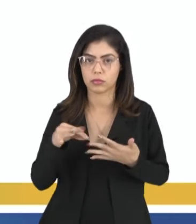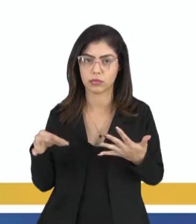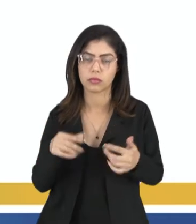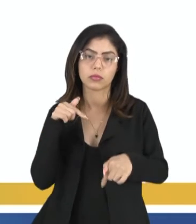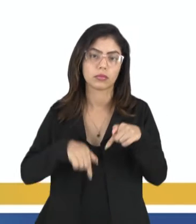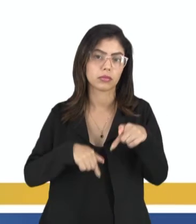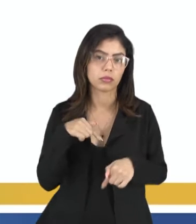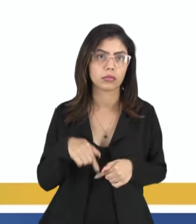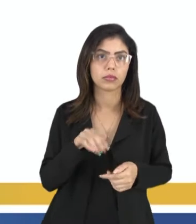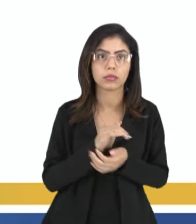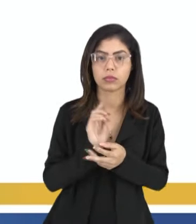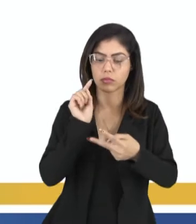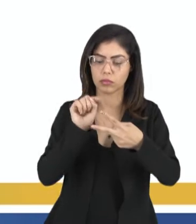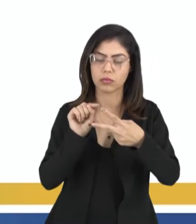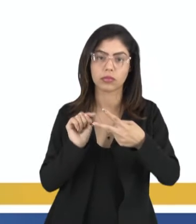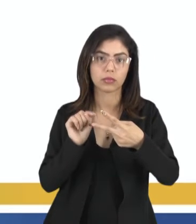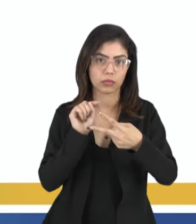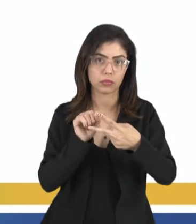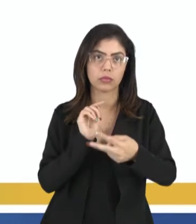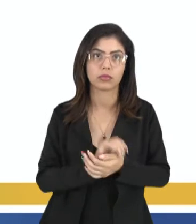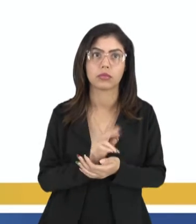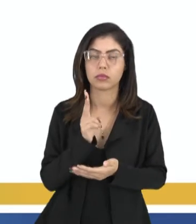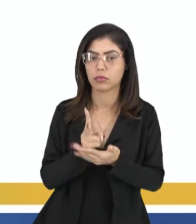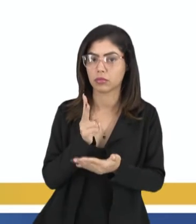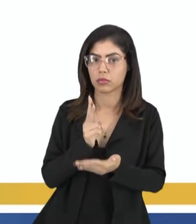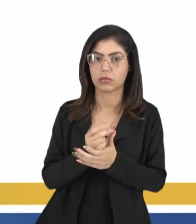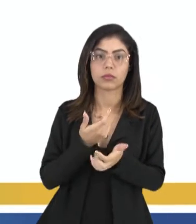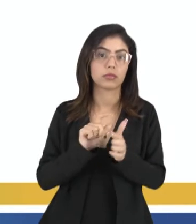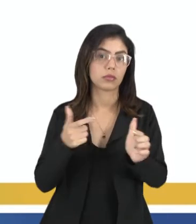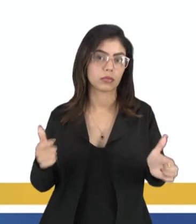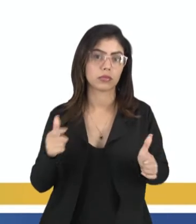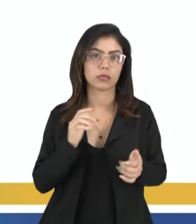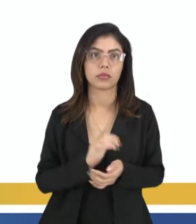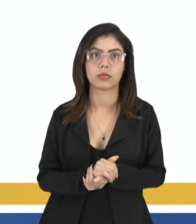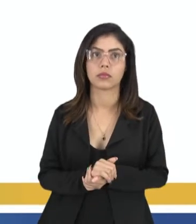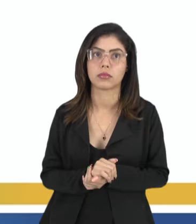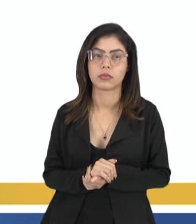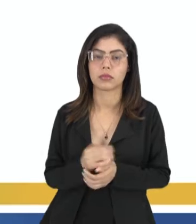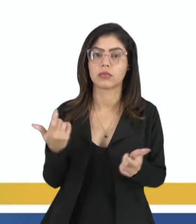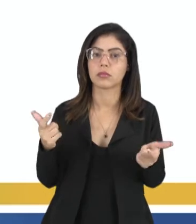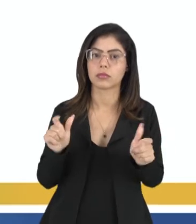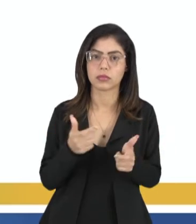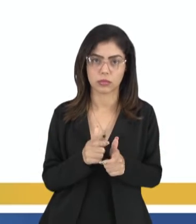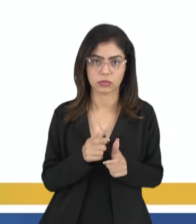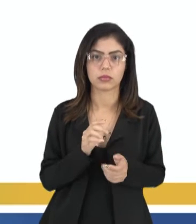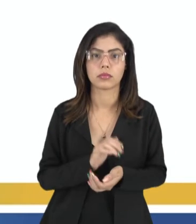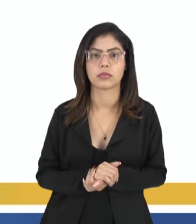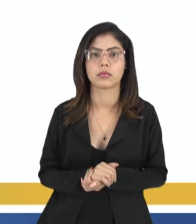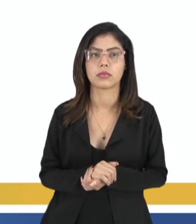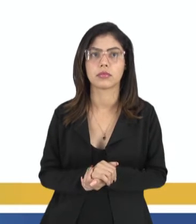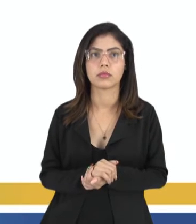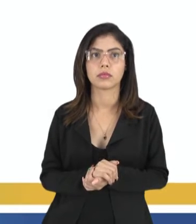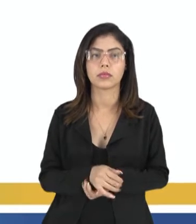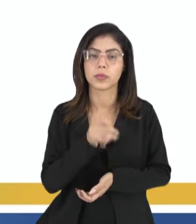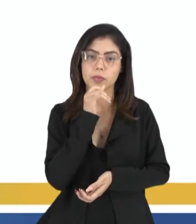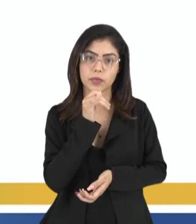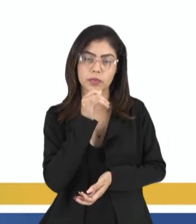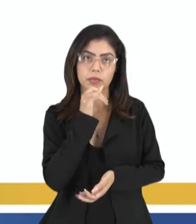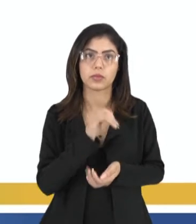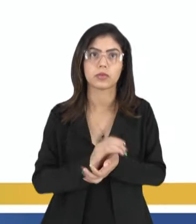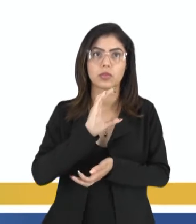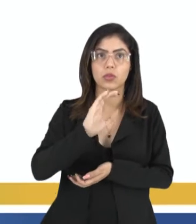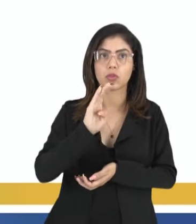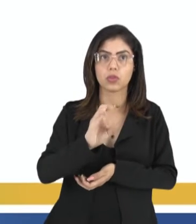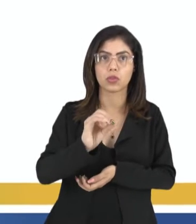por duas letras, a primeira sempre maiúscula e a segunda sempre minúscula. Aí aqui eu trouxe o exemplo do